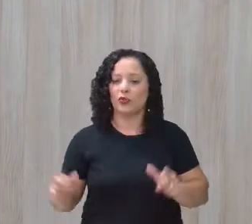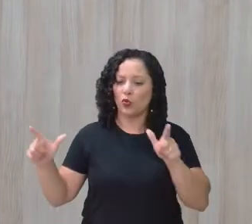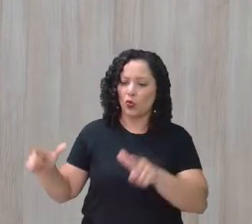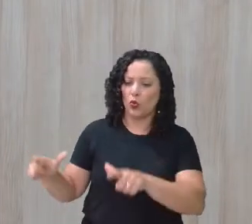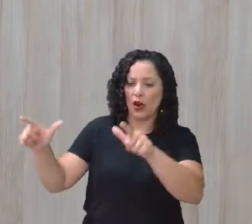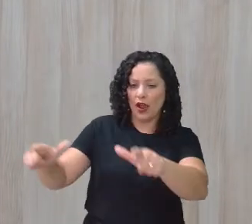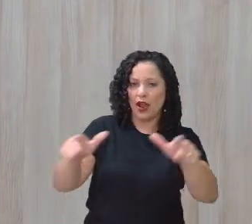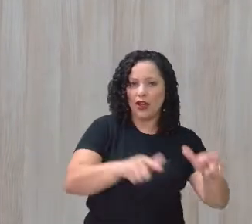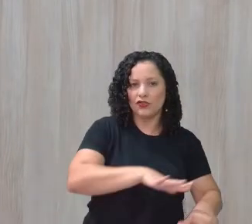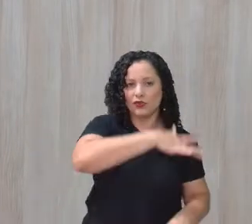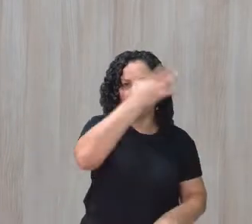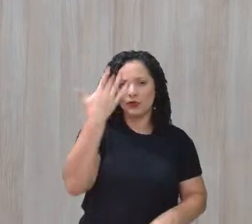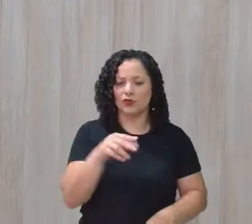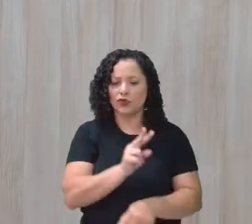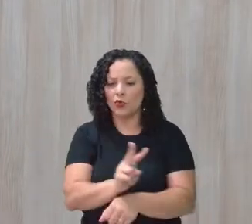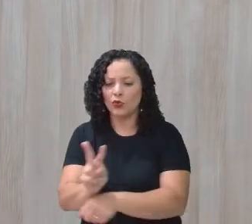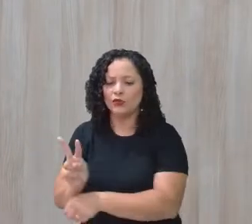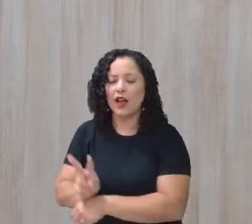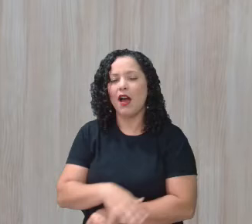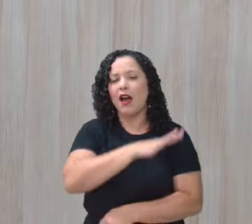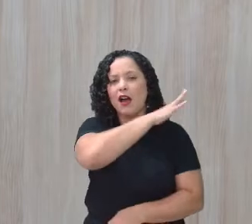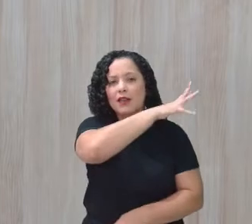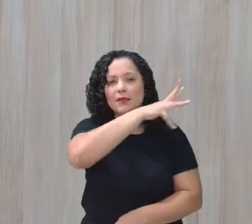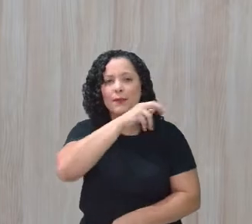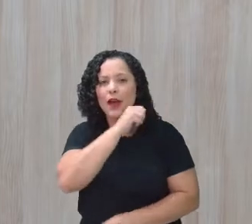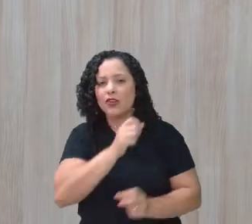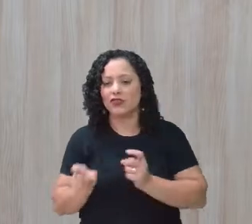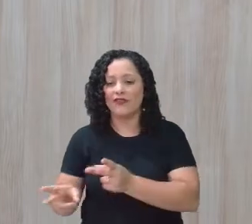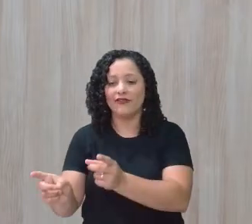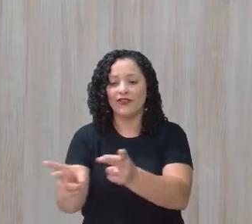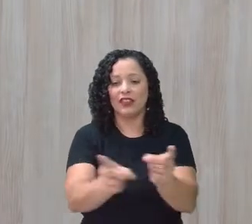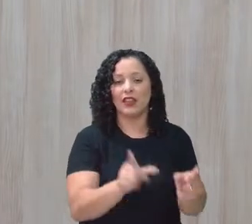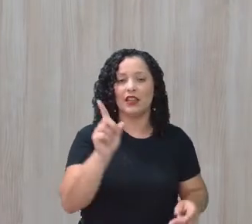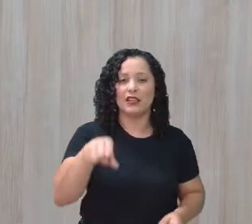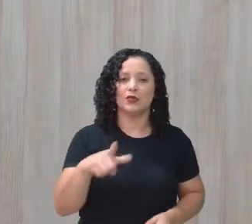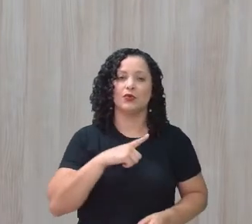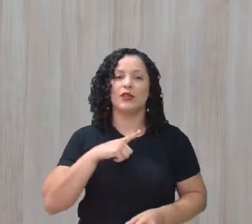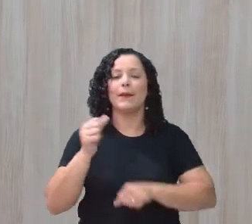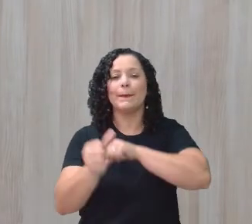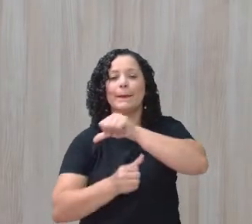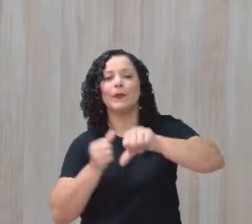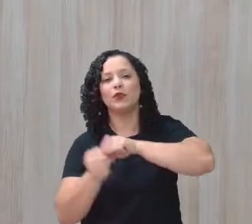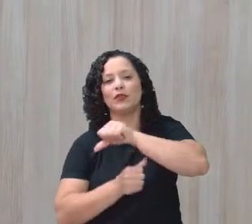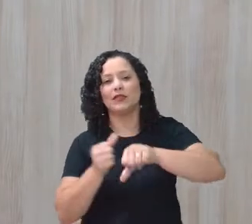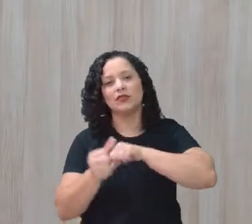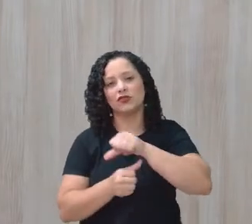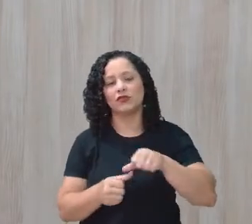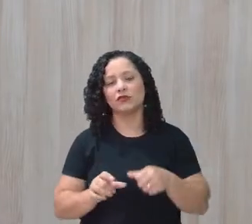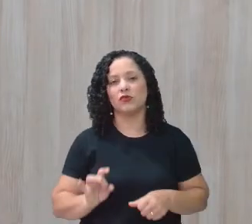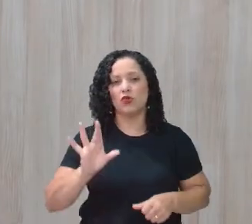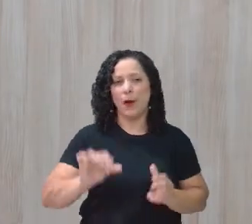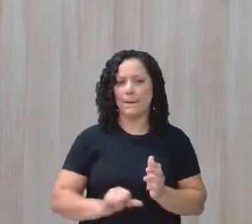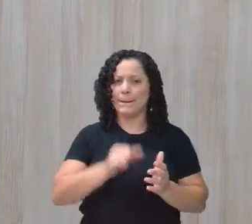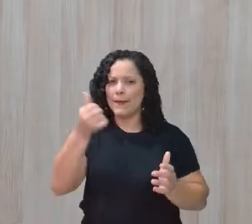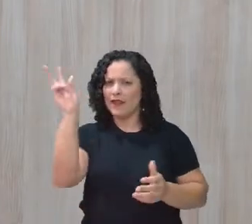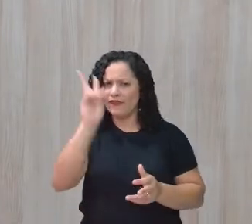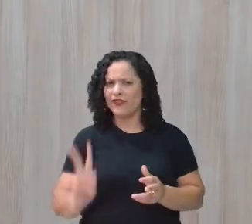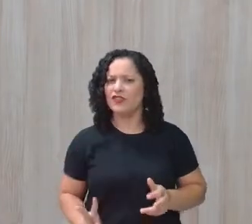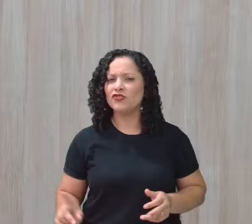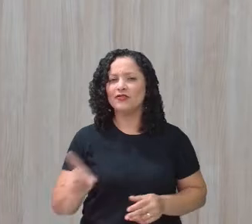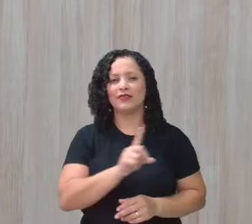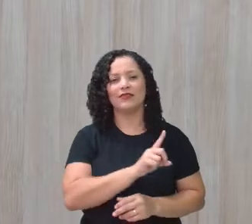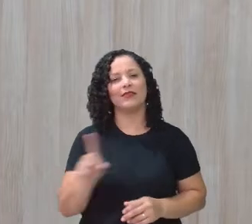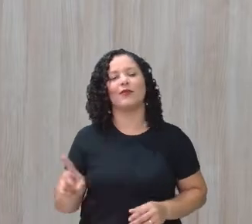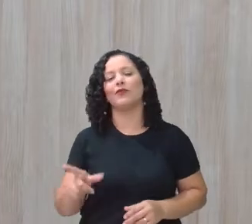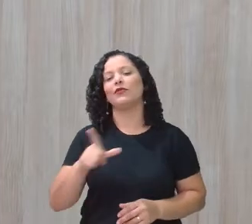né, para comercializar, e isso gera mutações. Então, não é a primeira vez que isso aconteceu na história, né? A gente